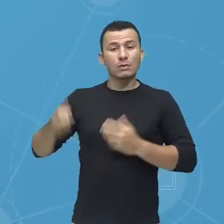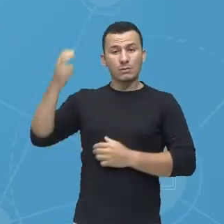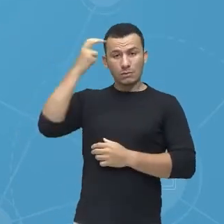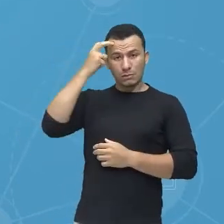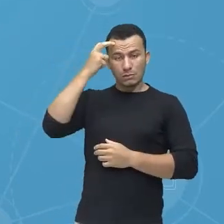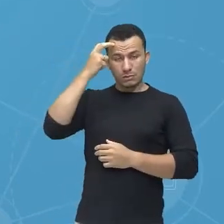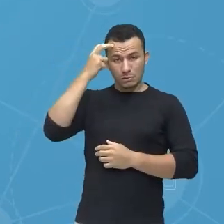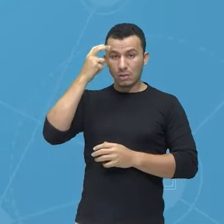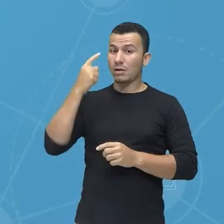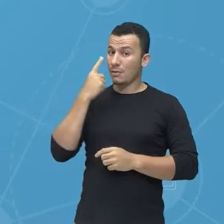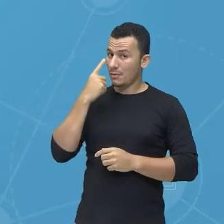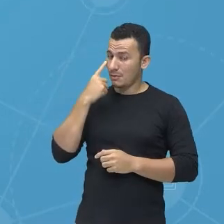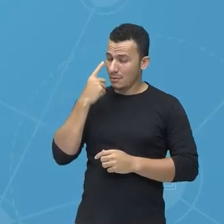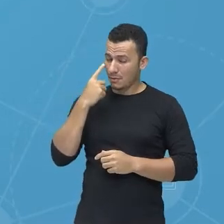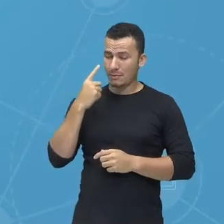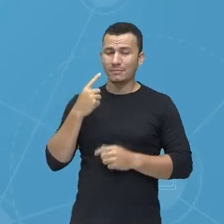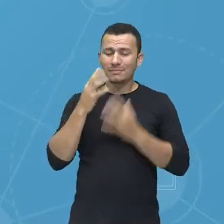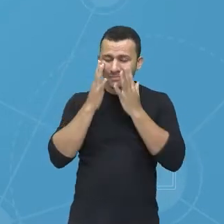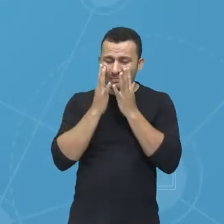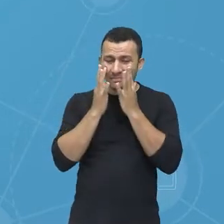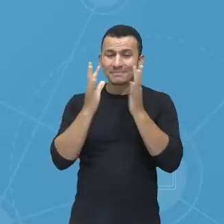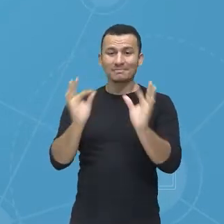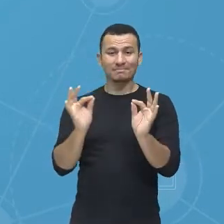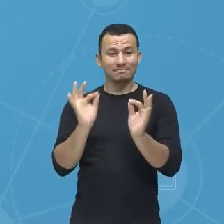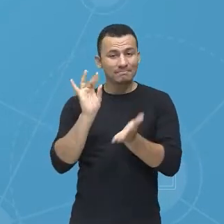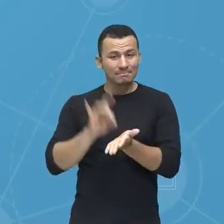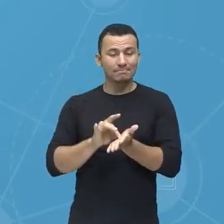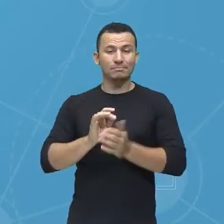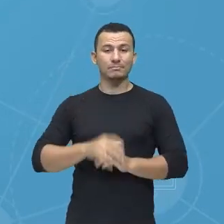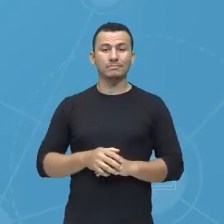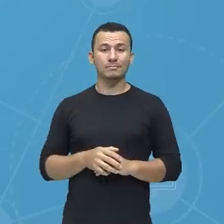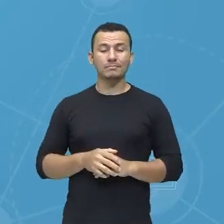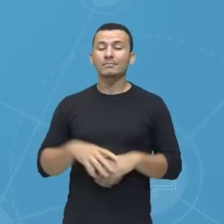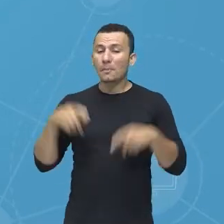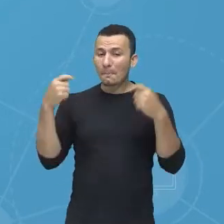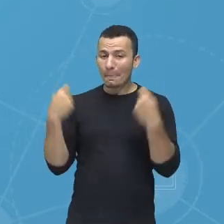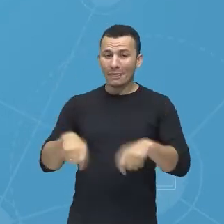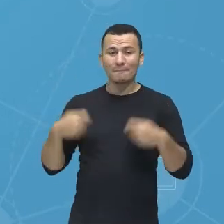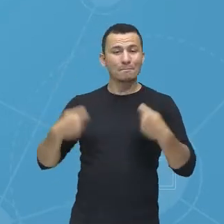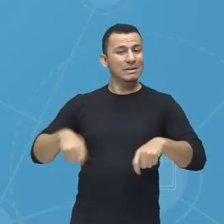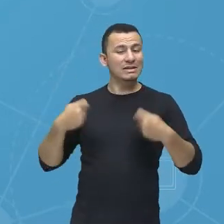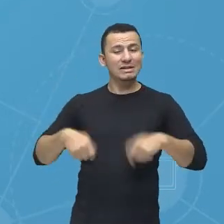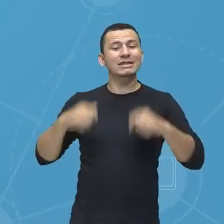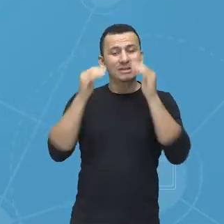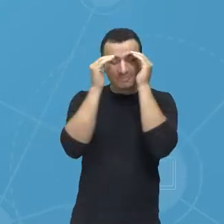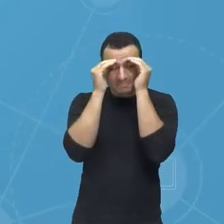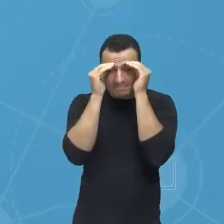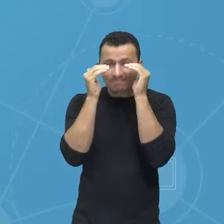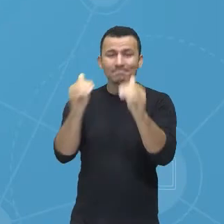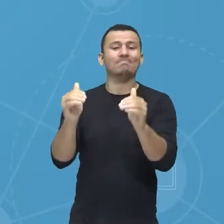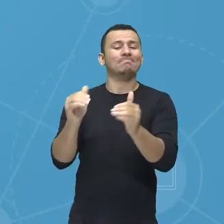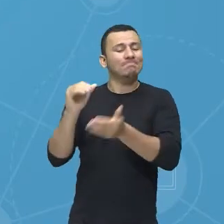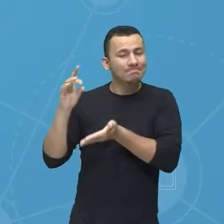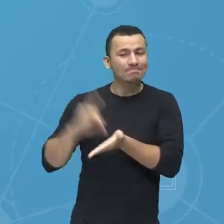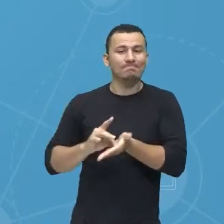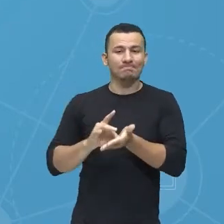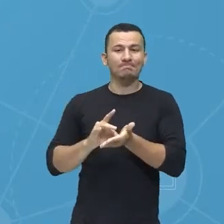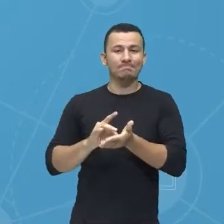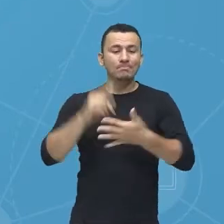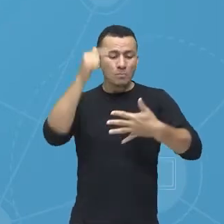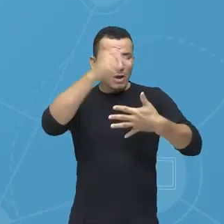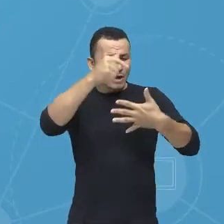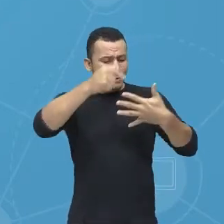e, vejam bem, prestem bem atenção, deve ser respeitada. Esses